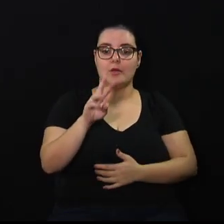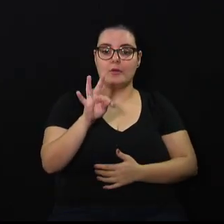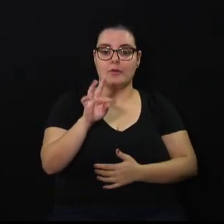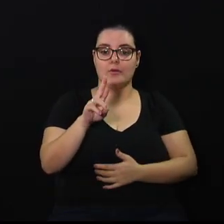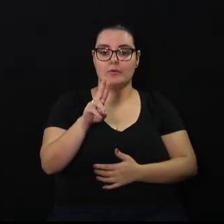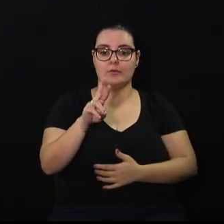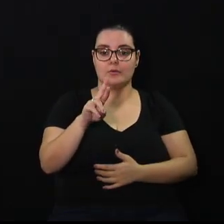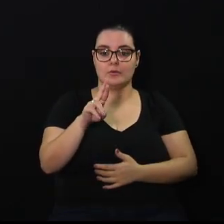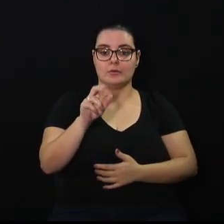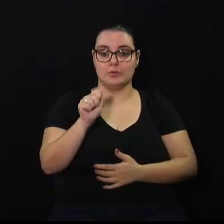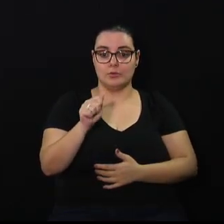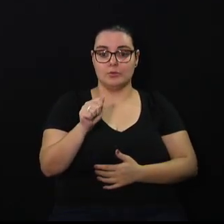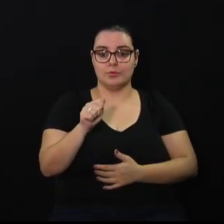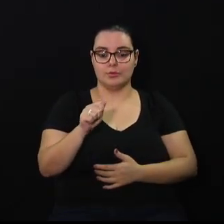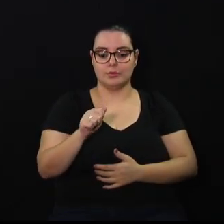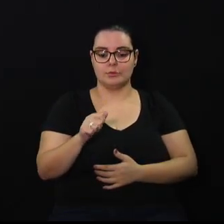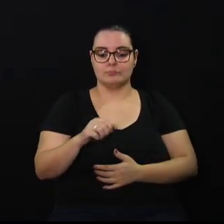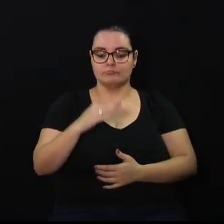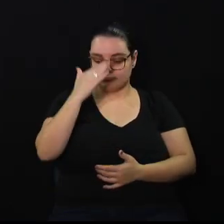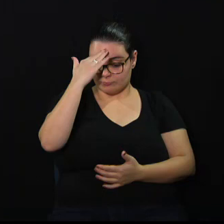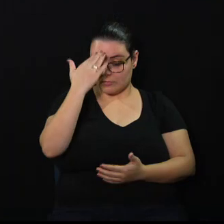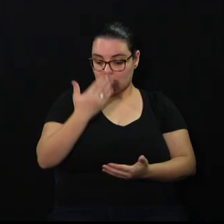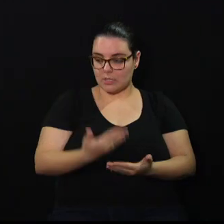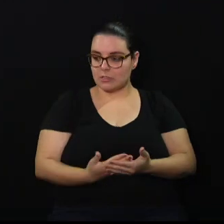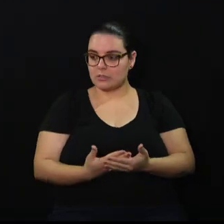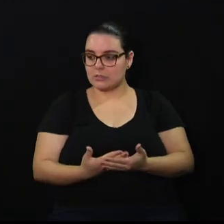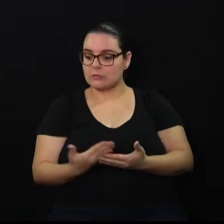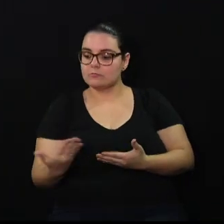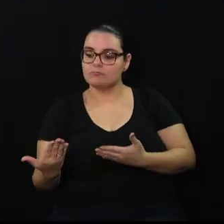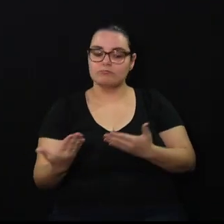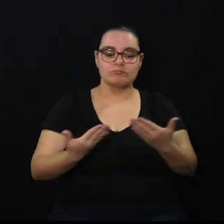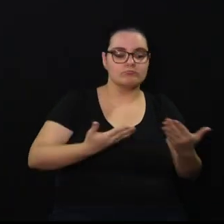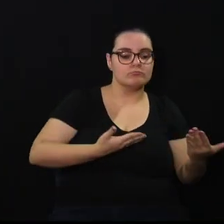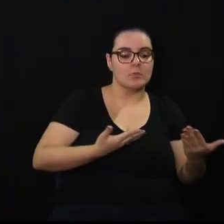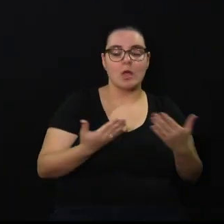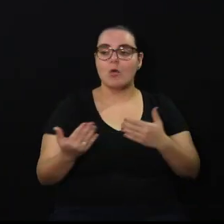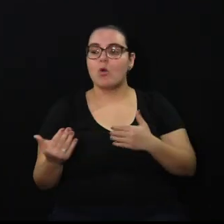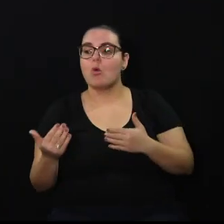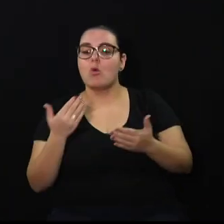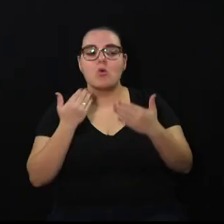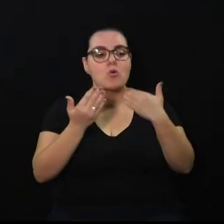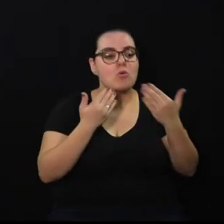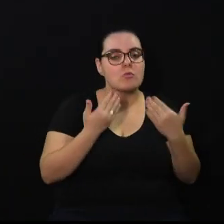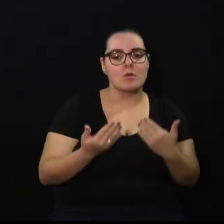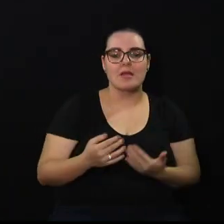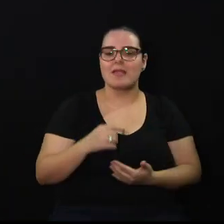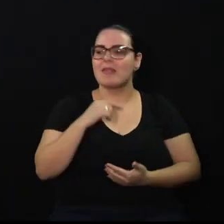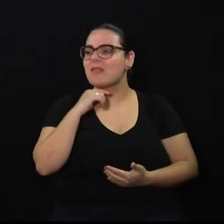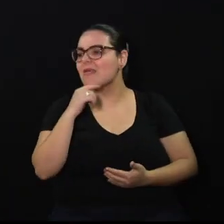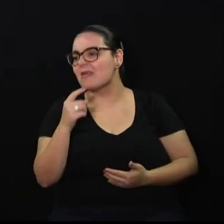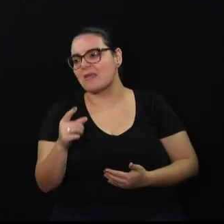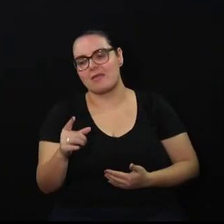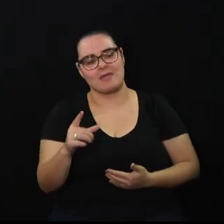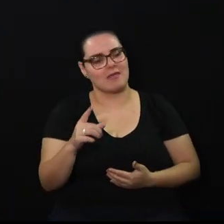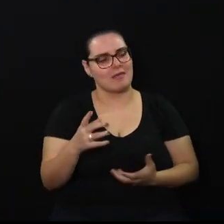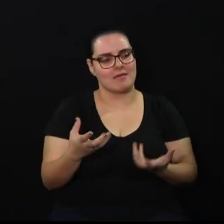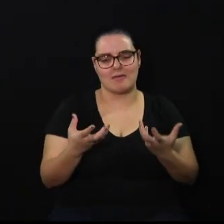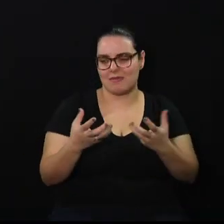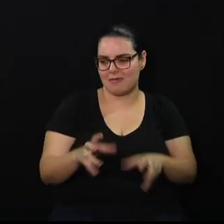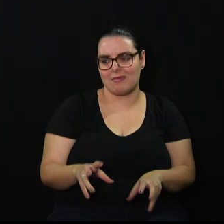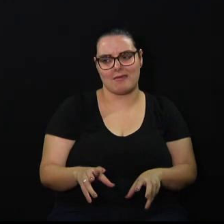de acreditar na mediação ninguém quer ter o seu filho numa escola em que está processando